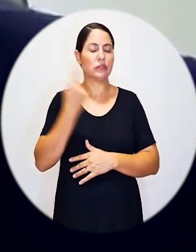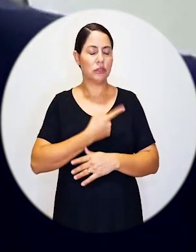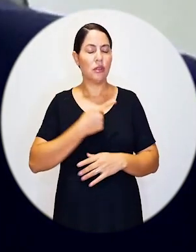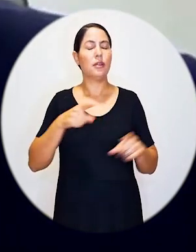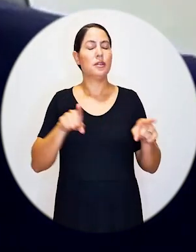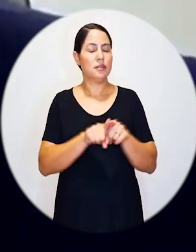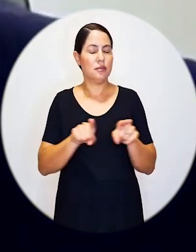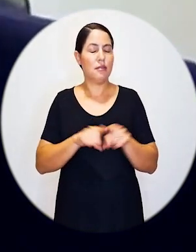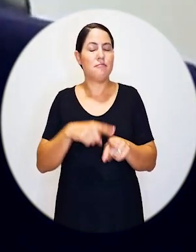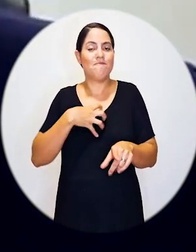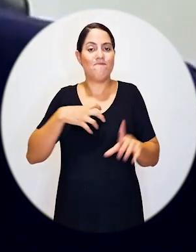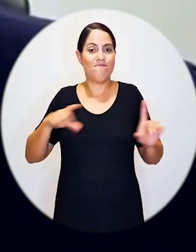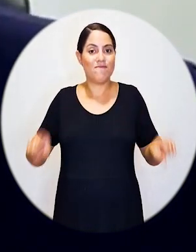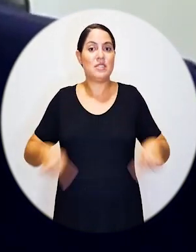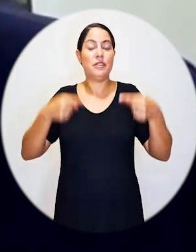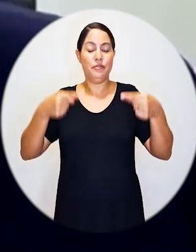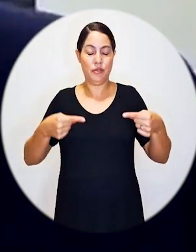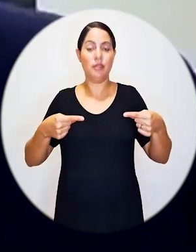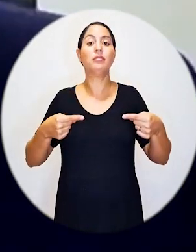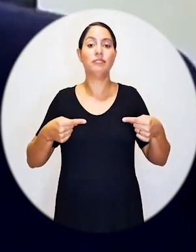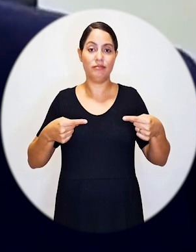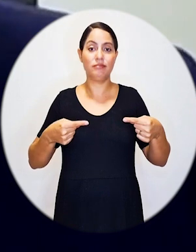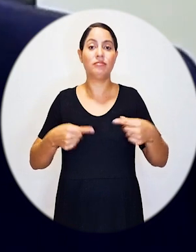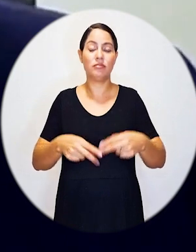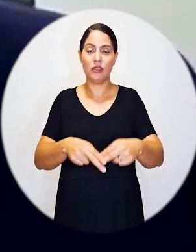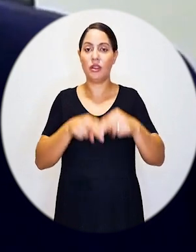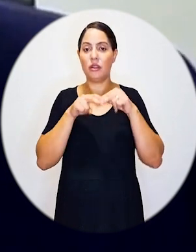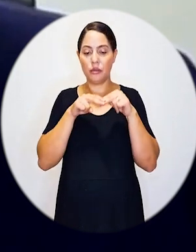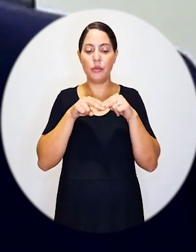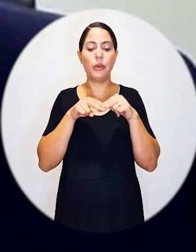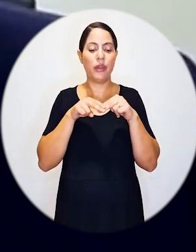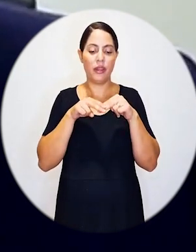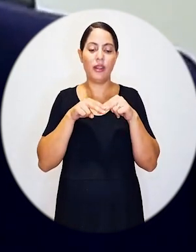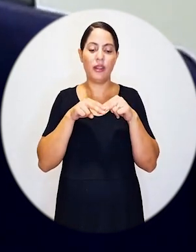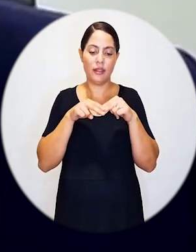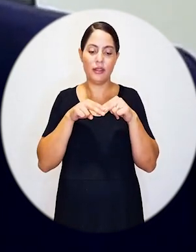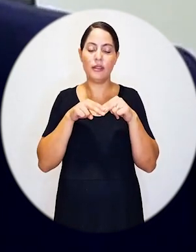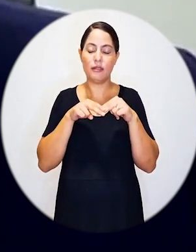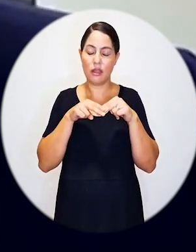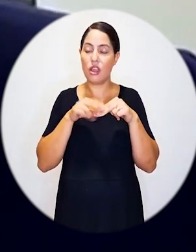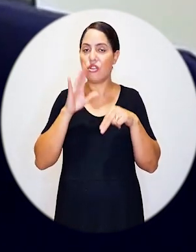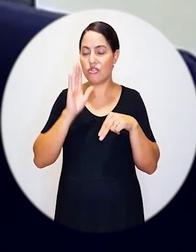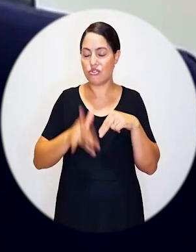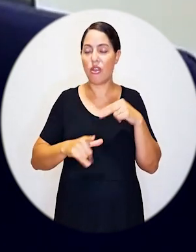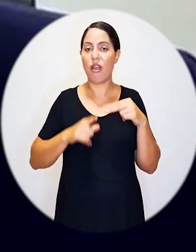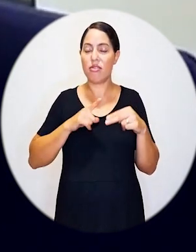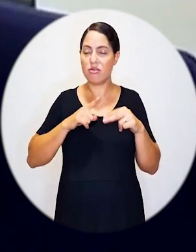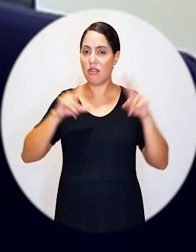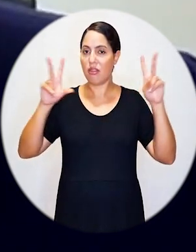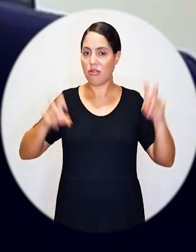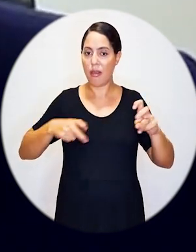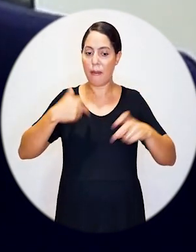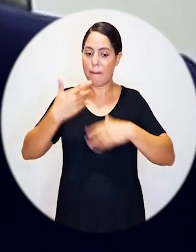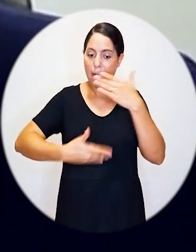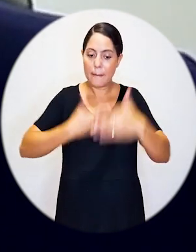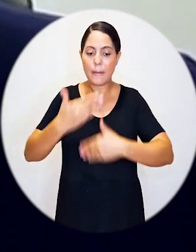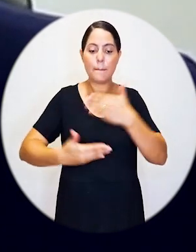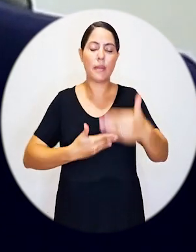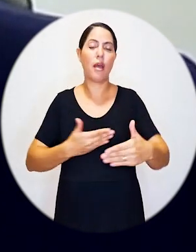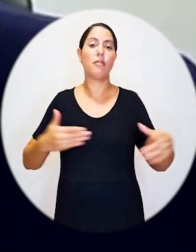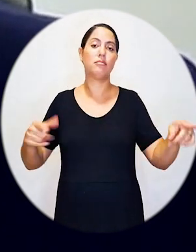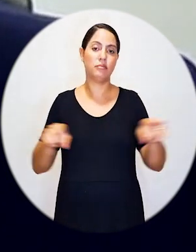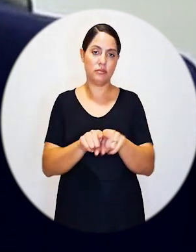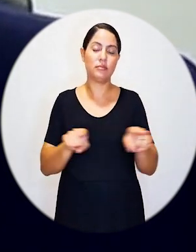estamos também sendo desafiados por conta do avanço